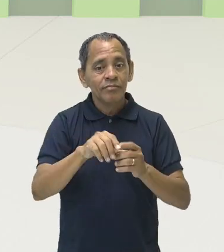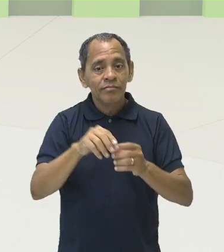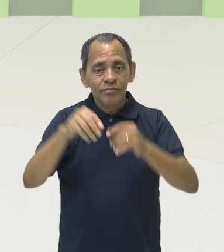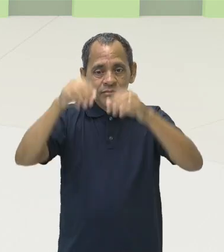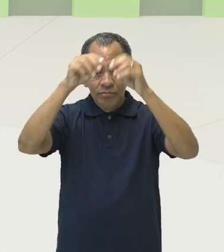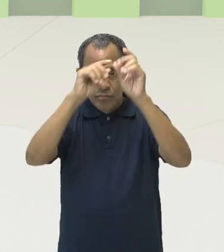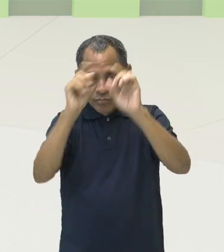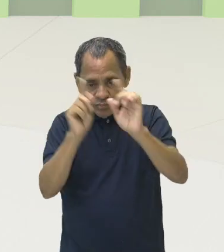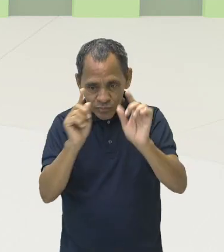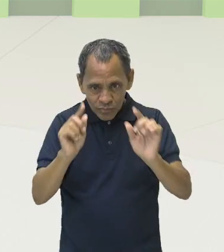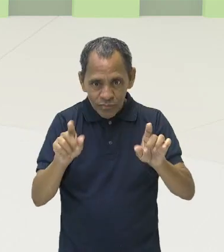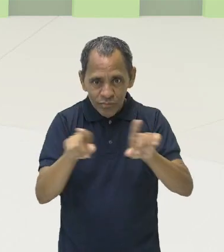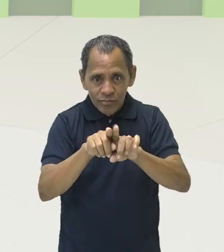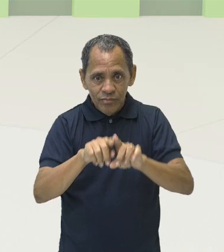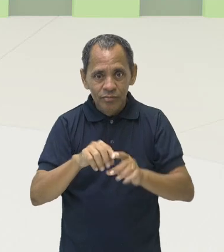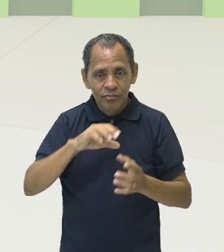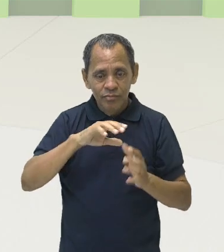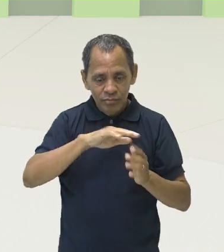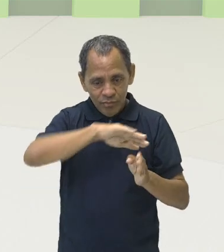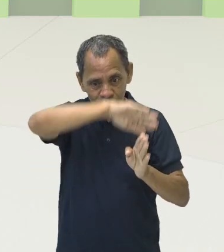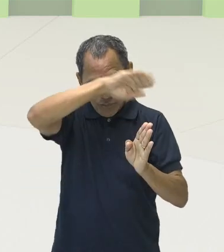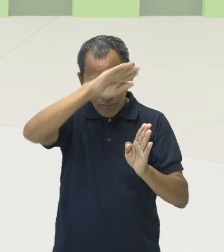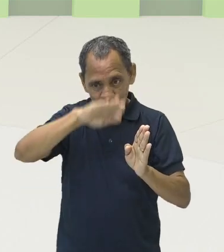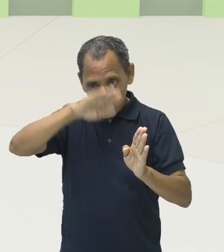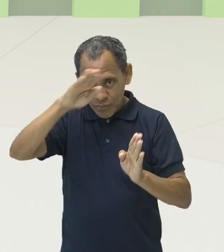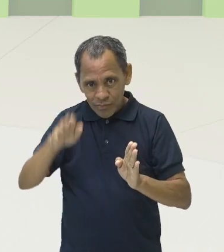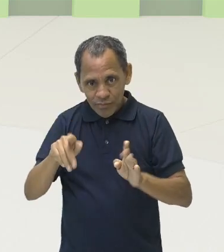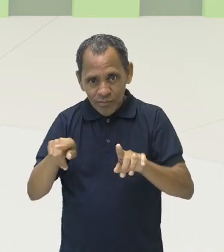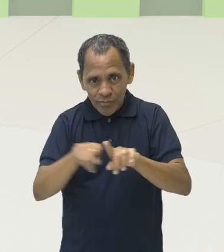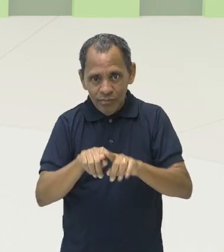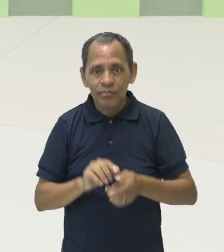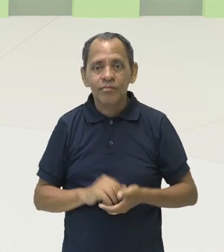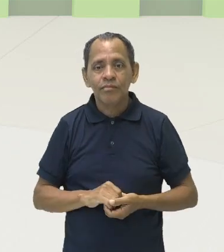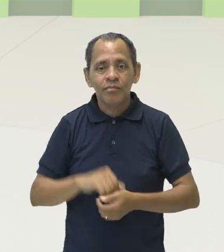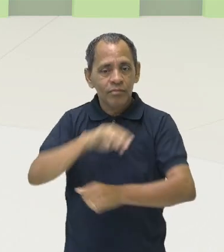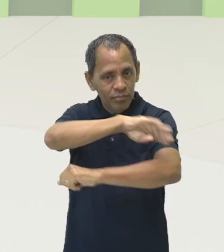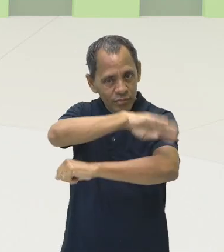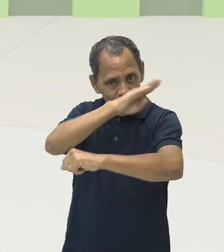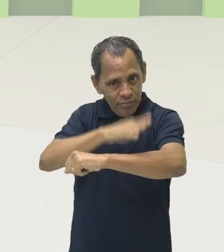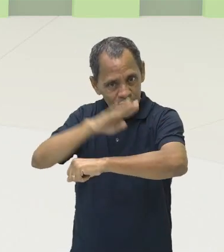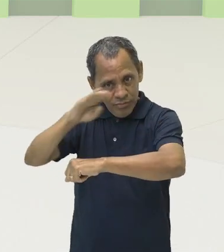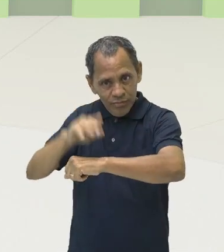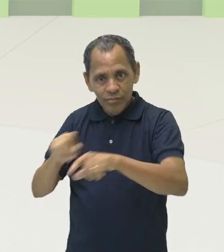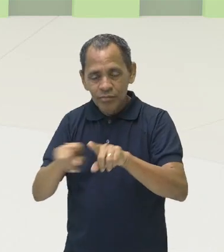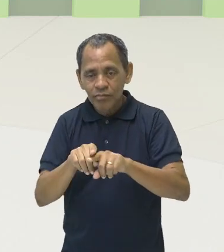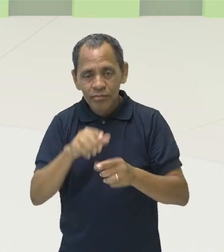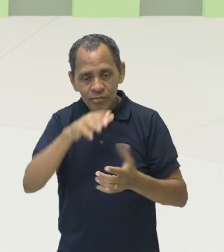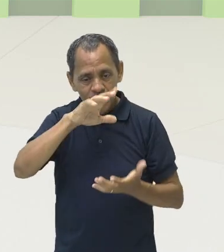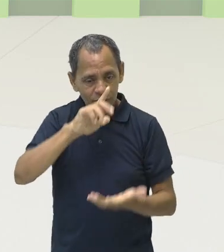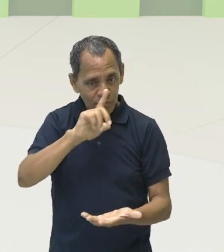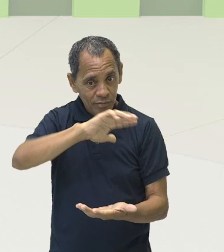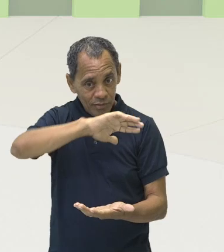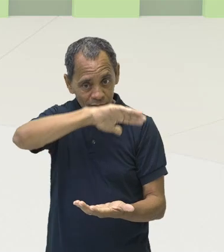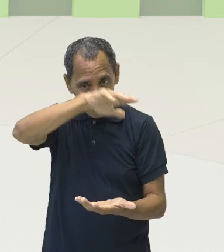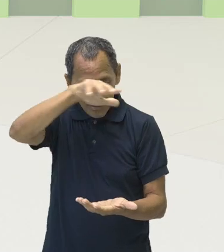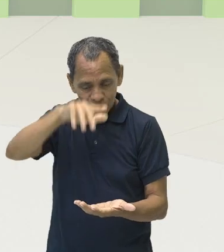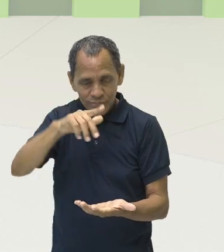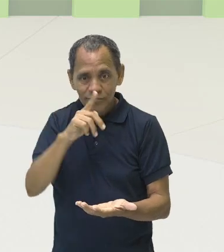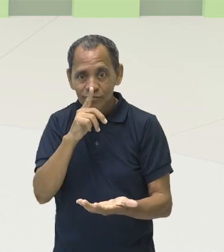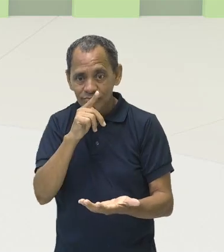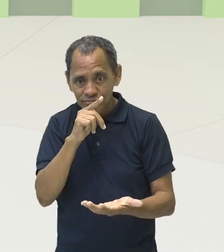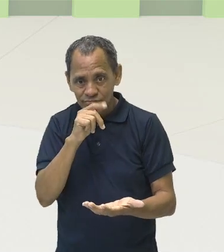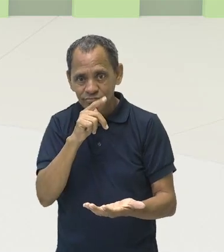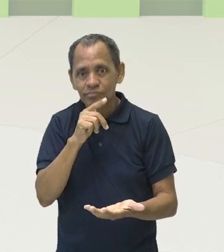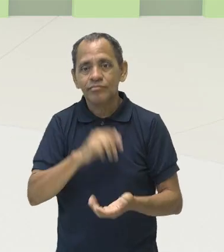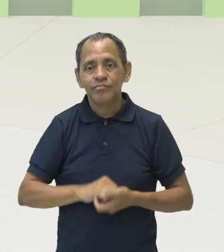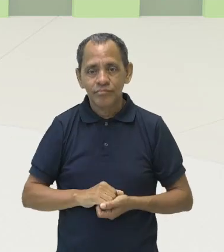montanhas. Então, restando aí somente uma pequena porcentagem das águas superficiais disponíveis para o uso do